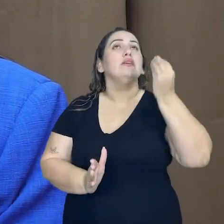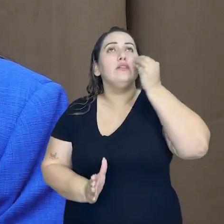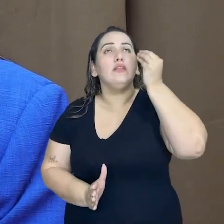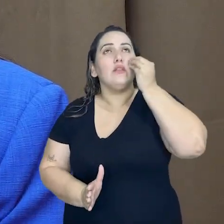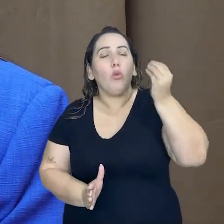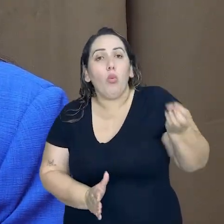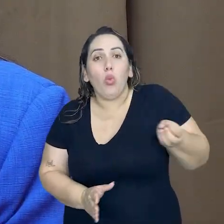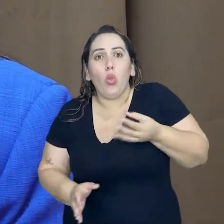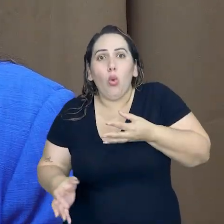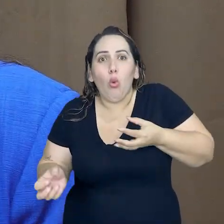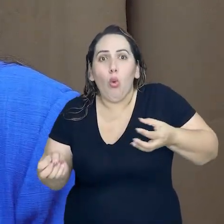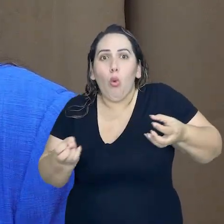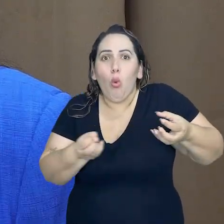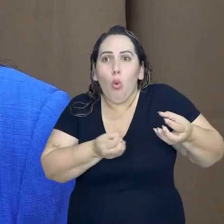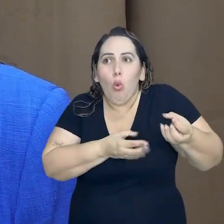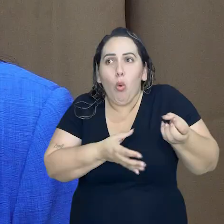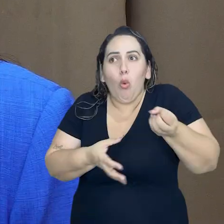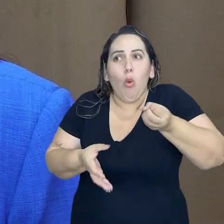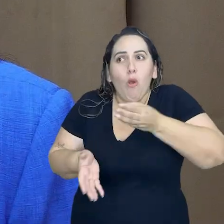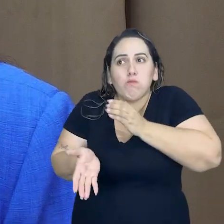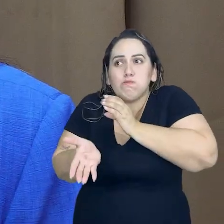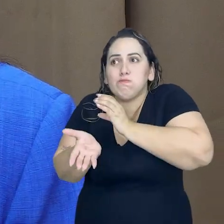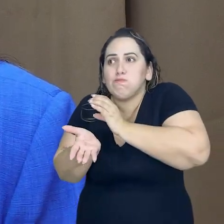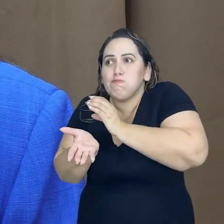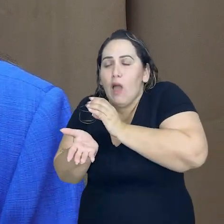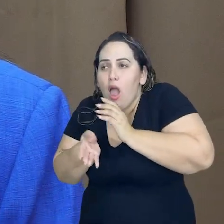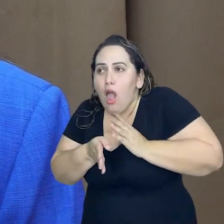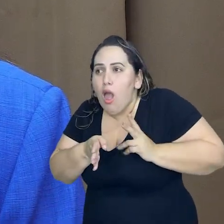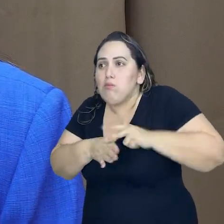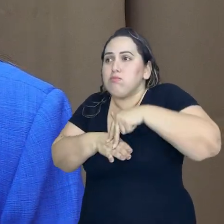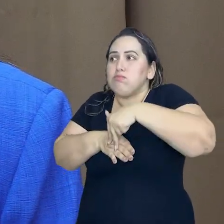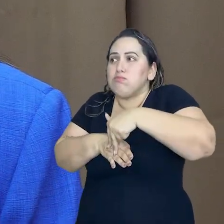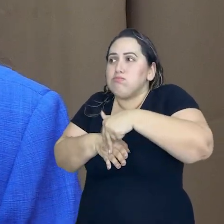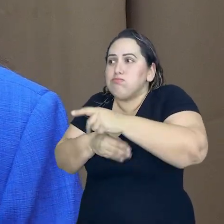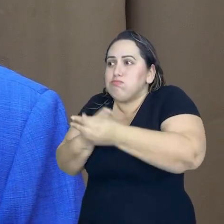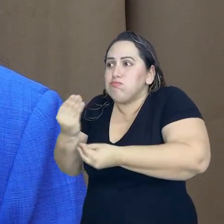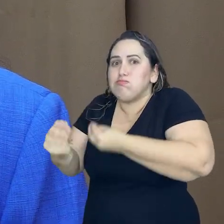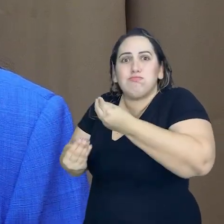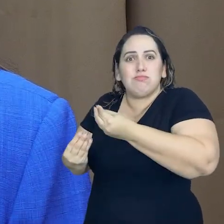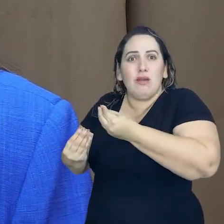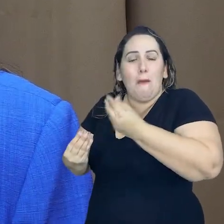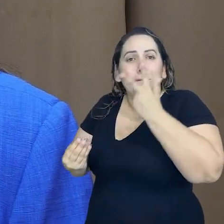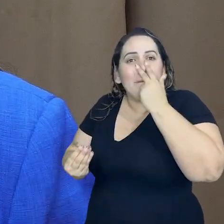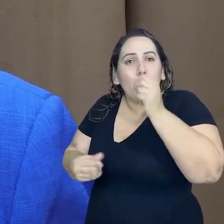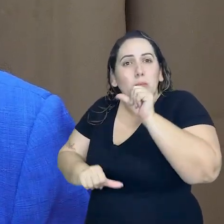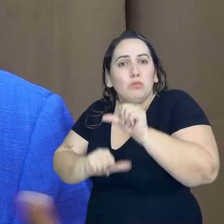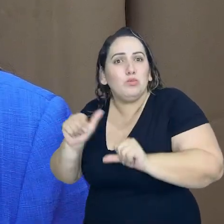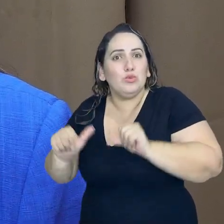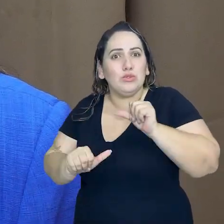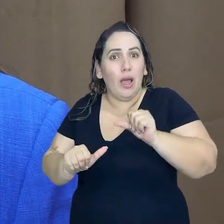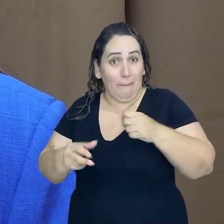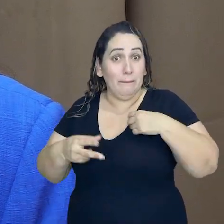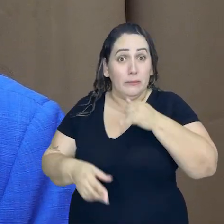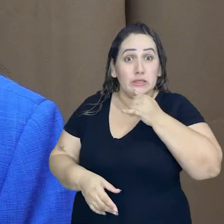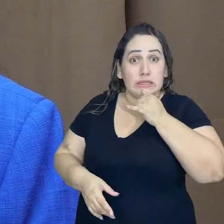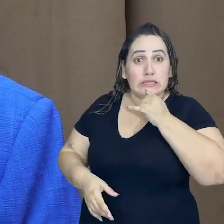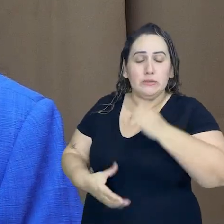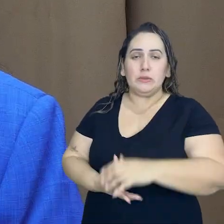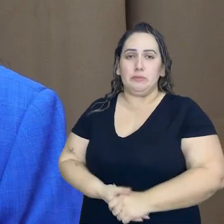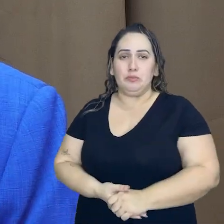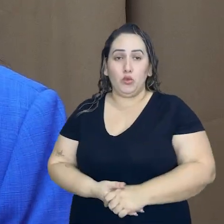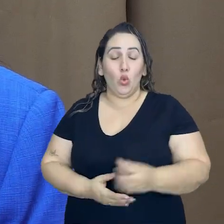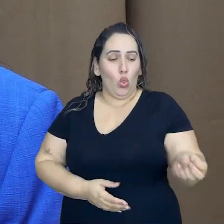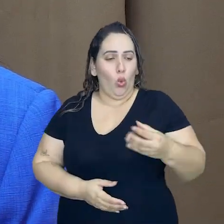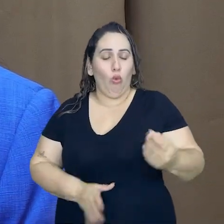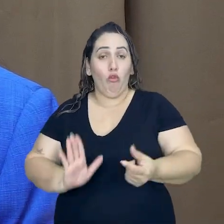de burla, né? A gente vê, por exemplo, o novo Código Eleitoral, né? Que foi aprovado já na Câmara